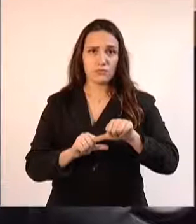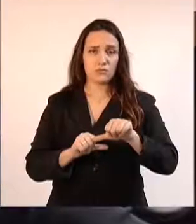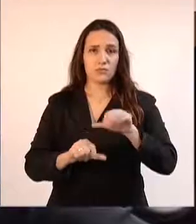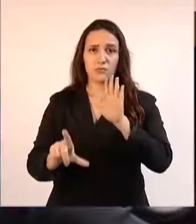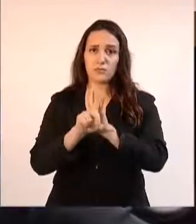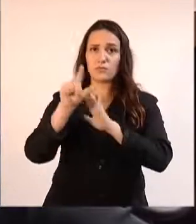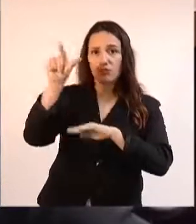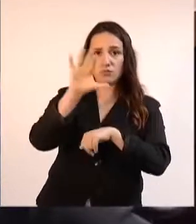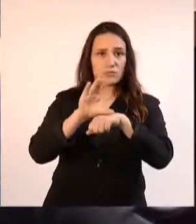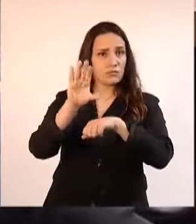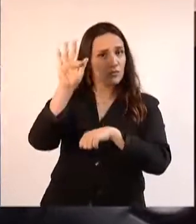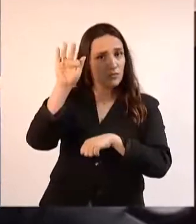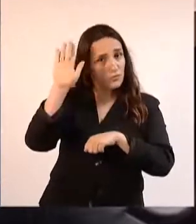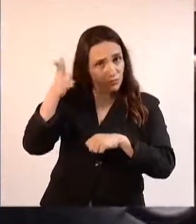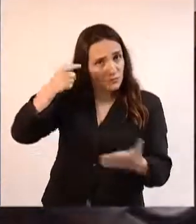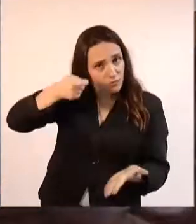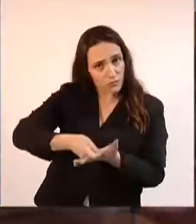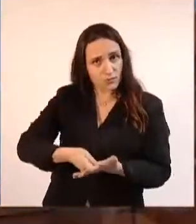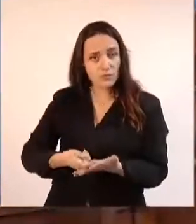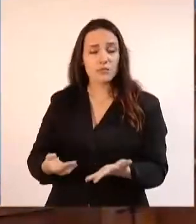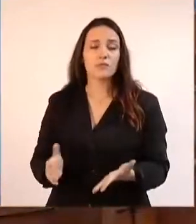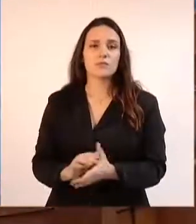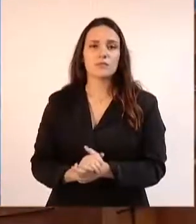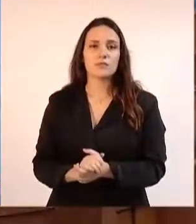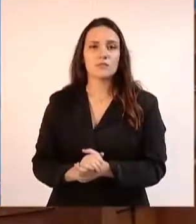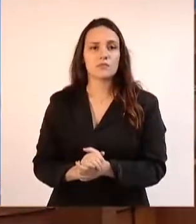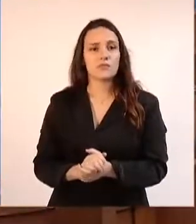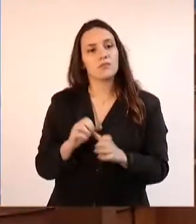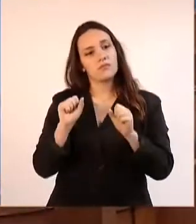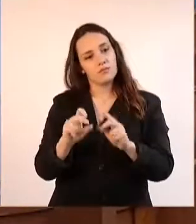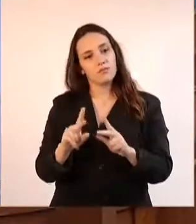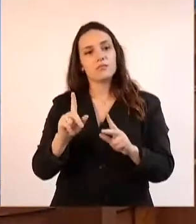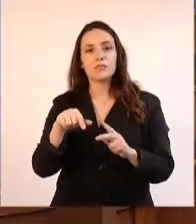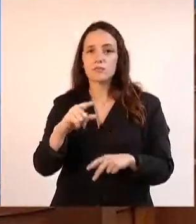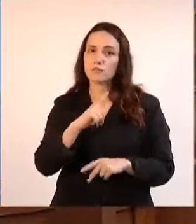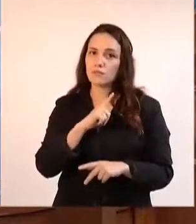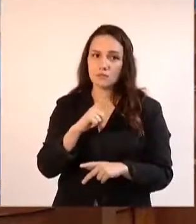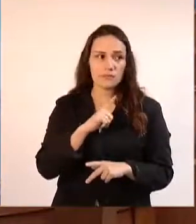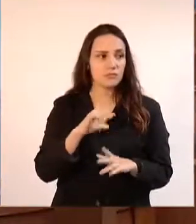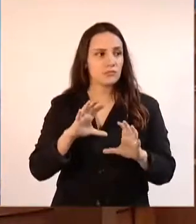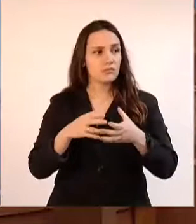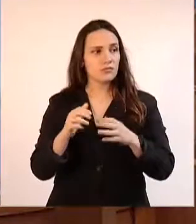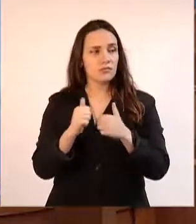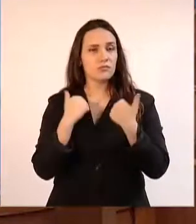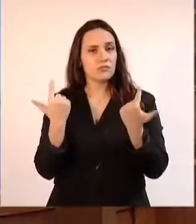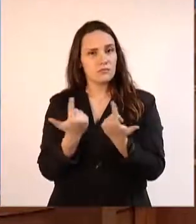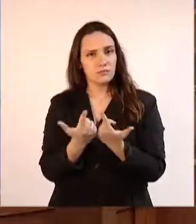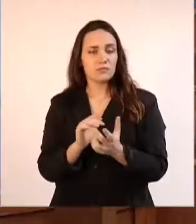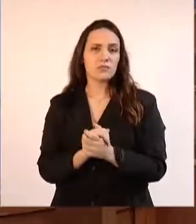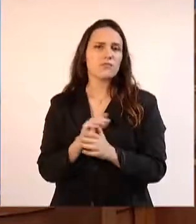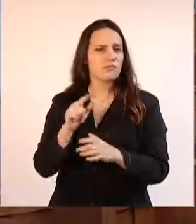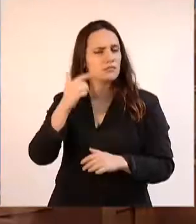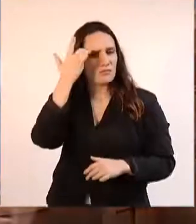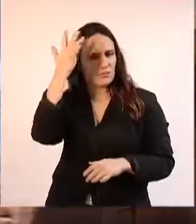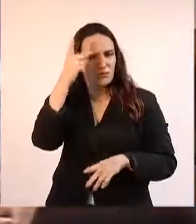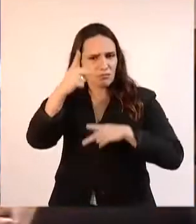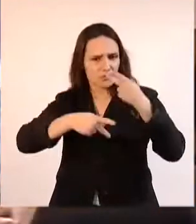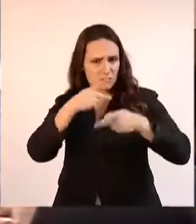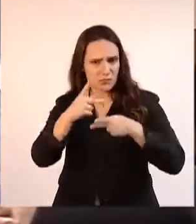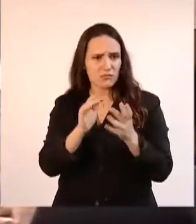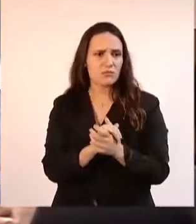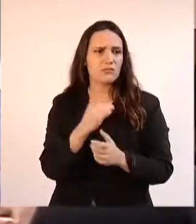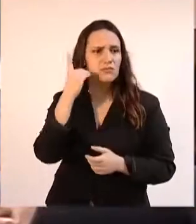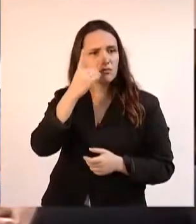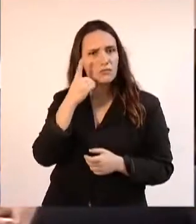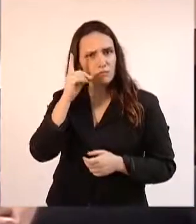lei maior determina. E aí vem os parlamentares. É fácil dirigir a opinião pública, é fácil